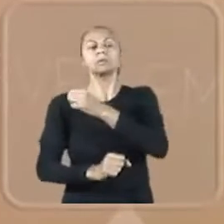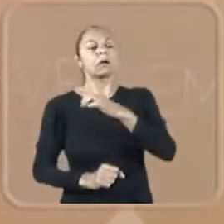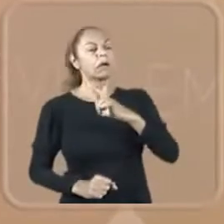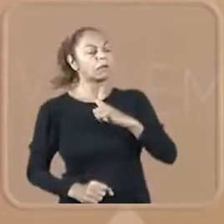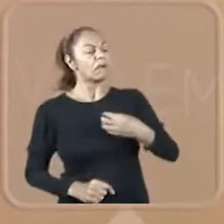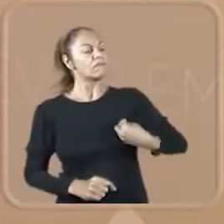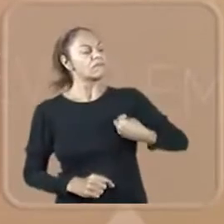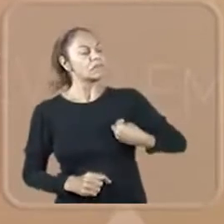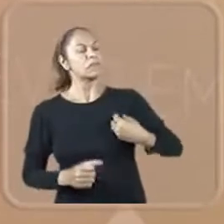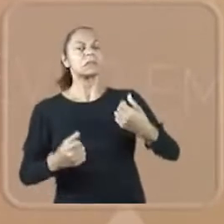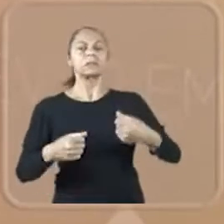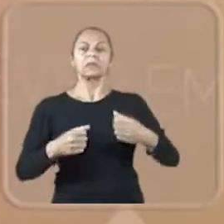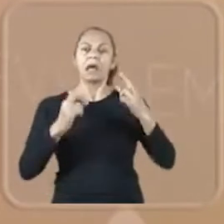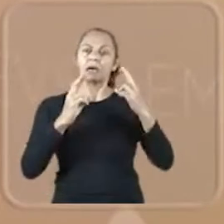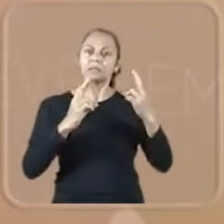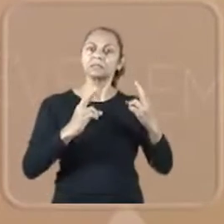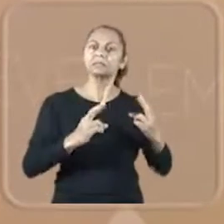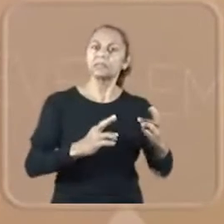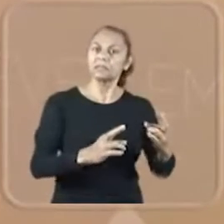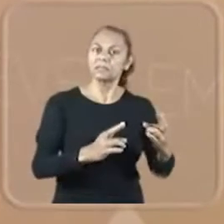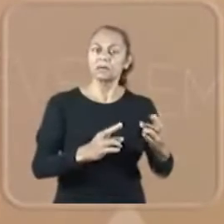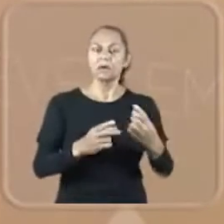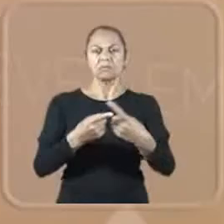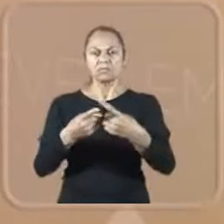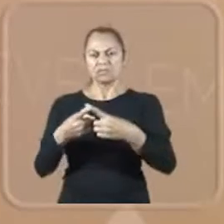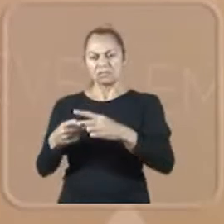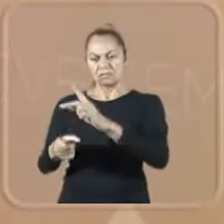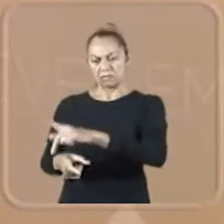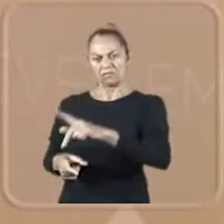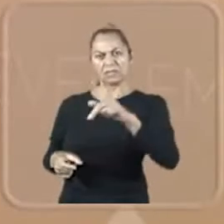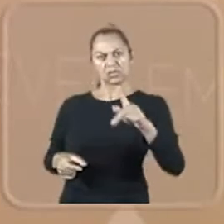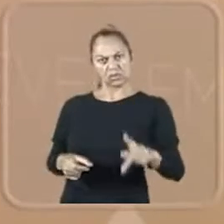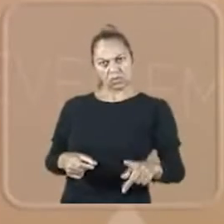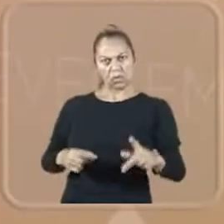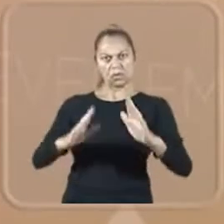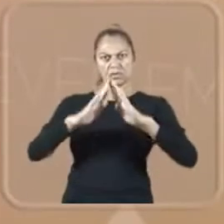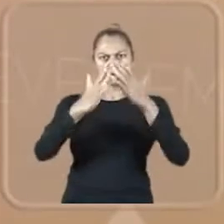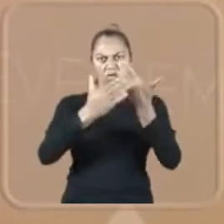acreditam, são funcionários públicos, só cumprem horário. Não, eles conhecem as histórias, as